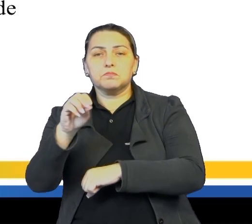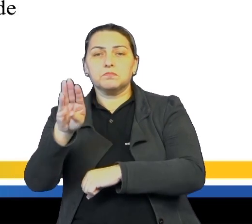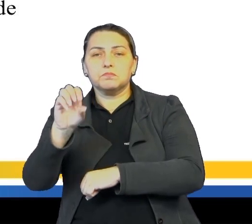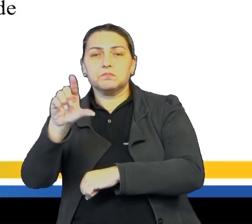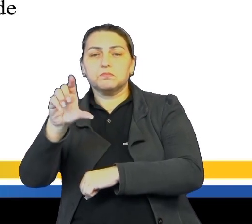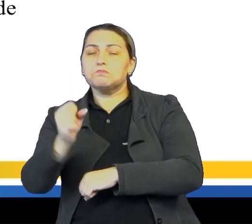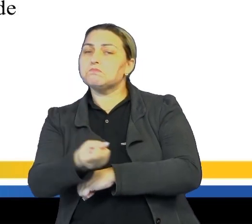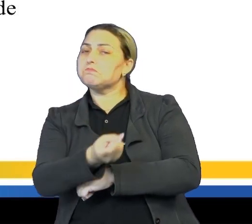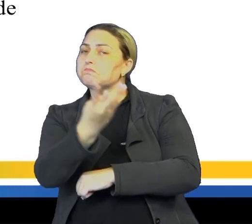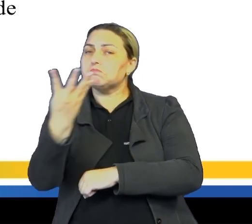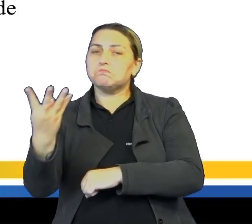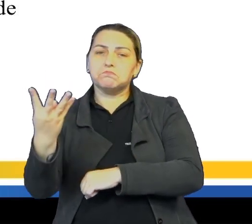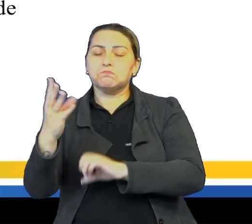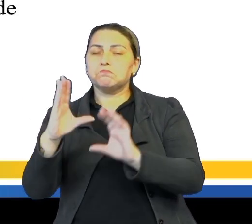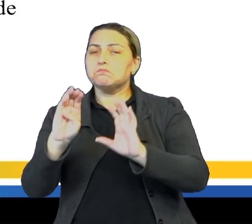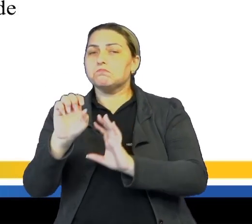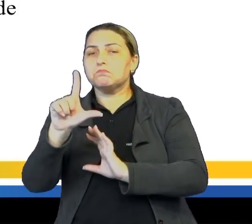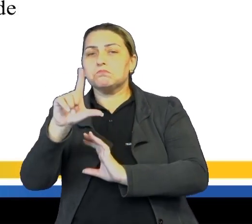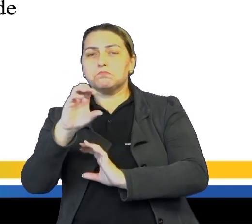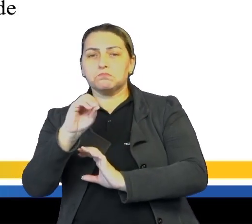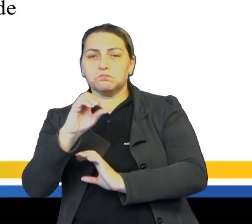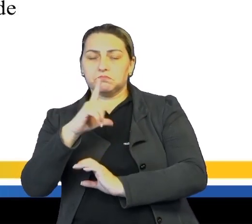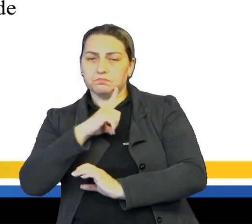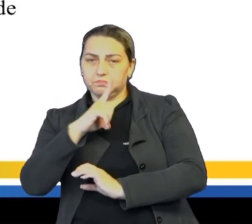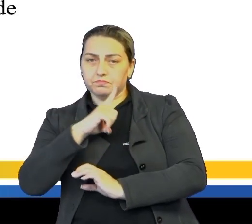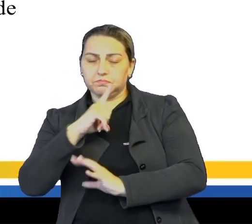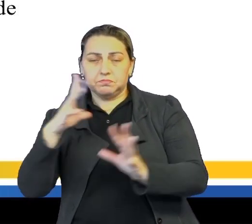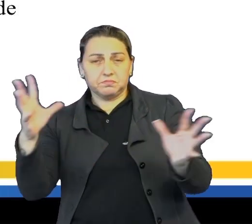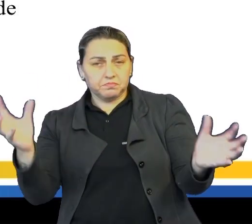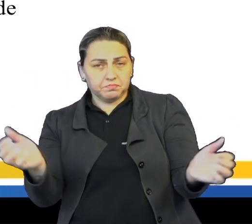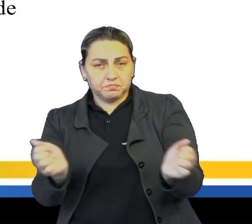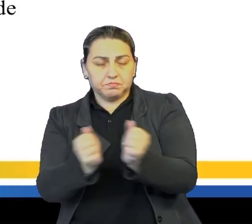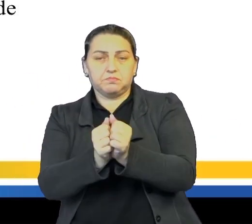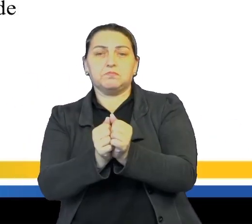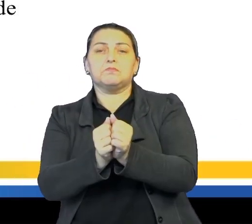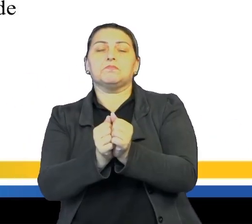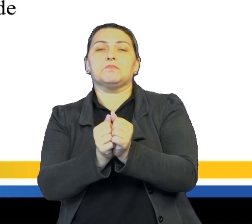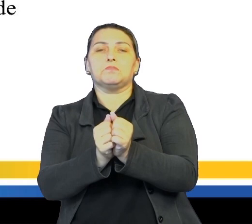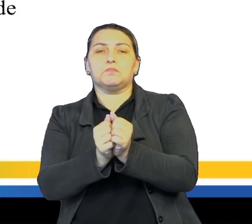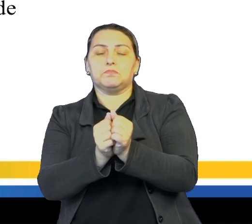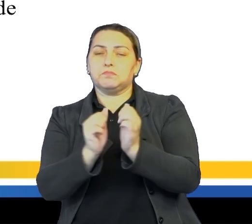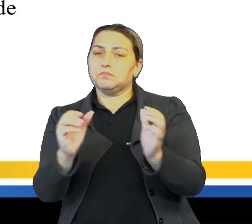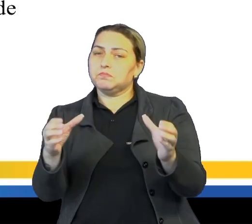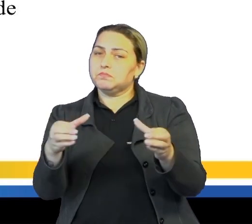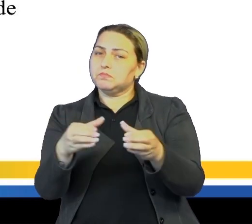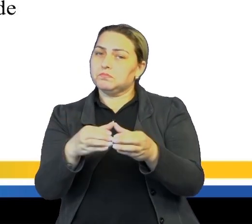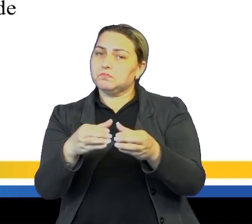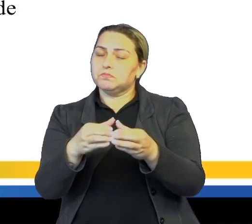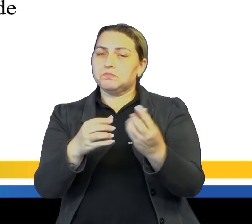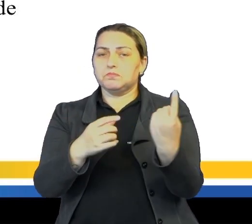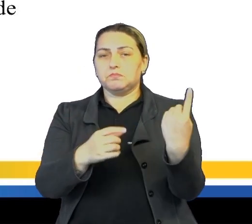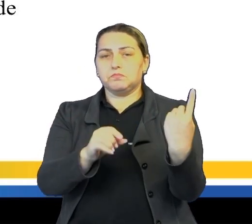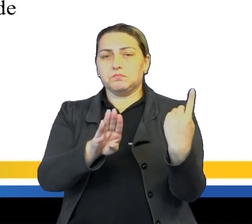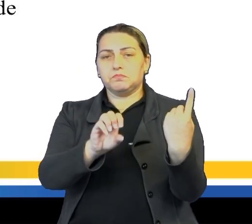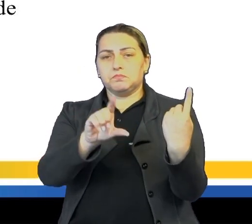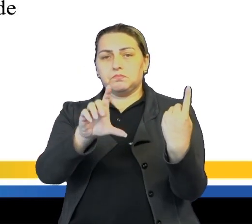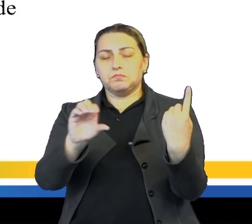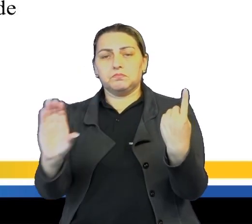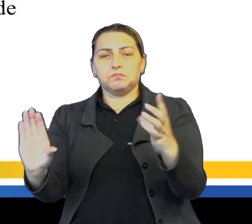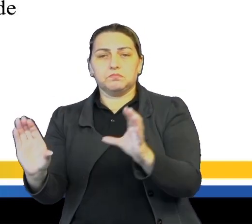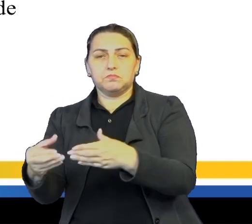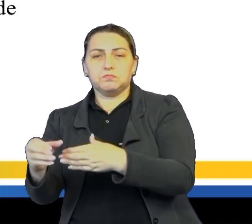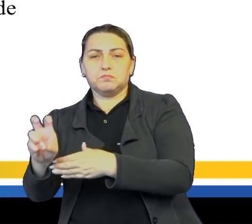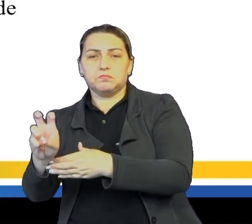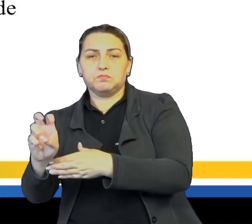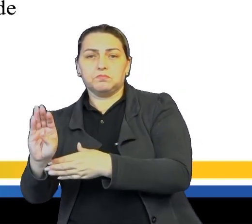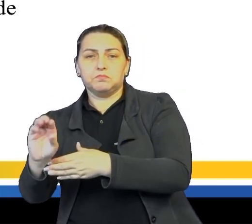Quantos bolos eu vou ter no total e aí você junta esse conjunto de um bolo com um conjunto